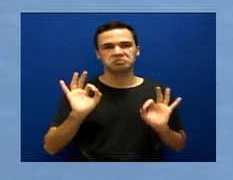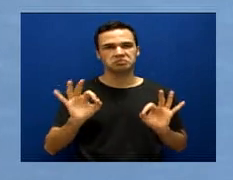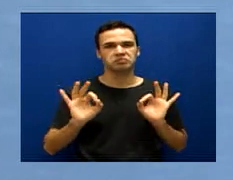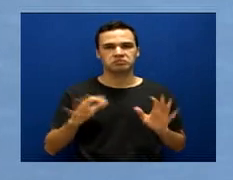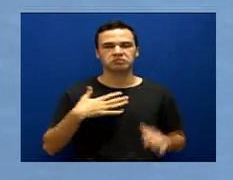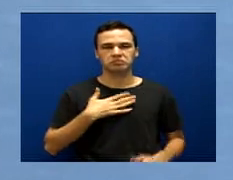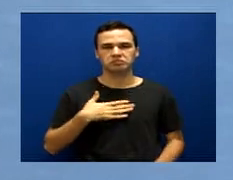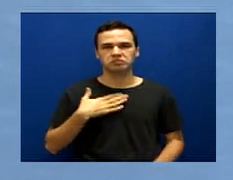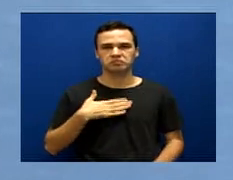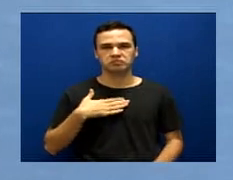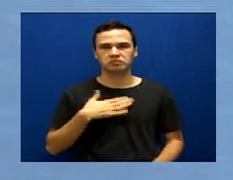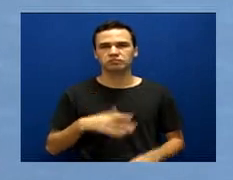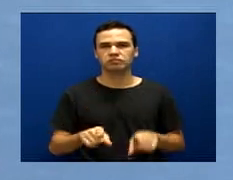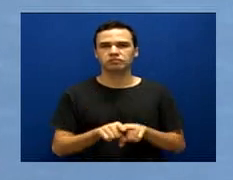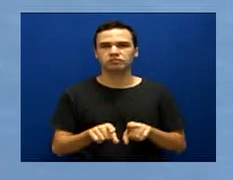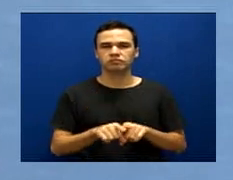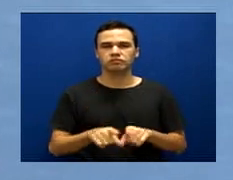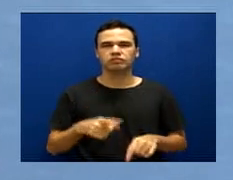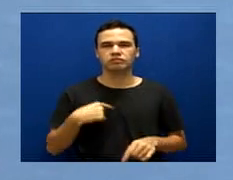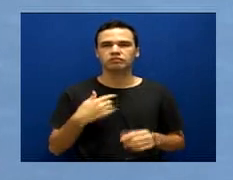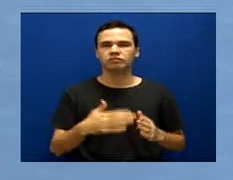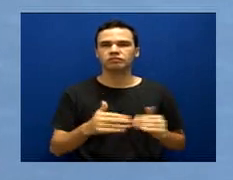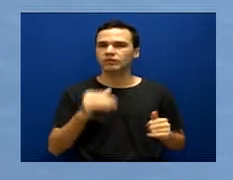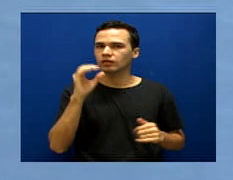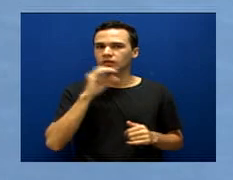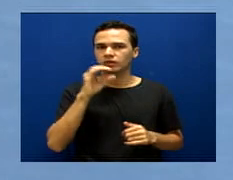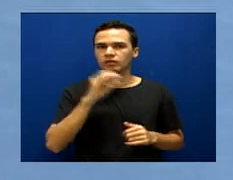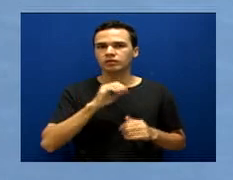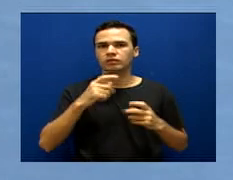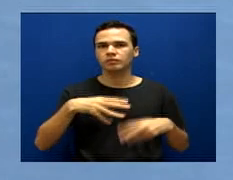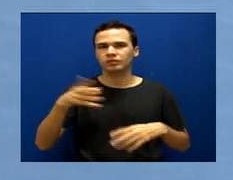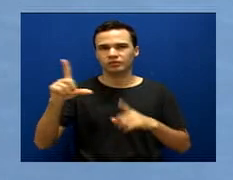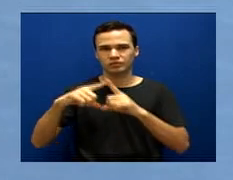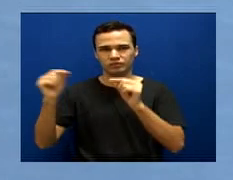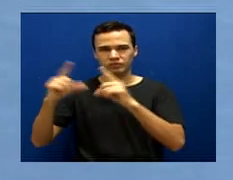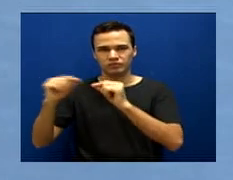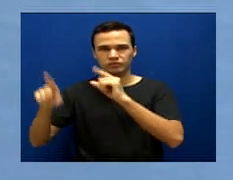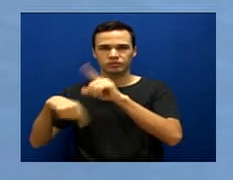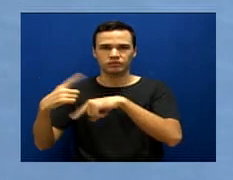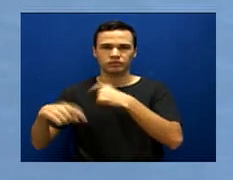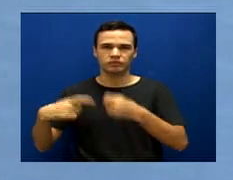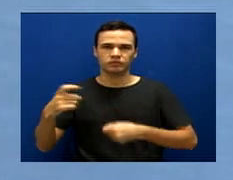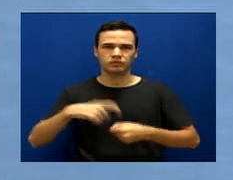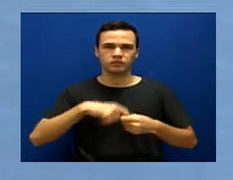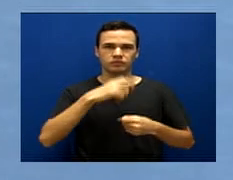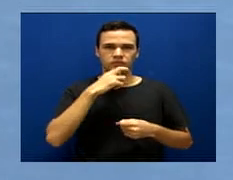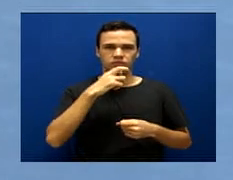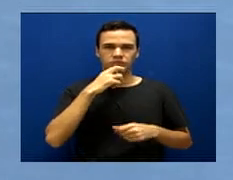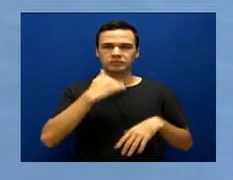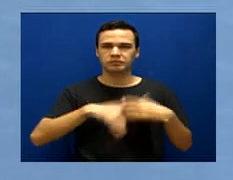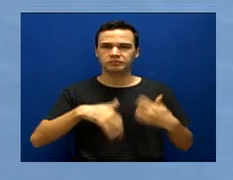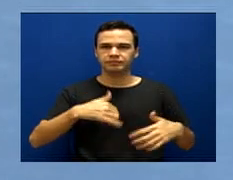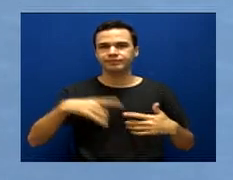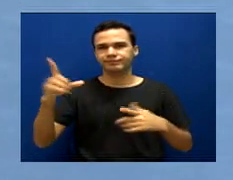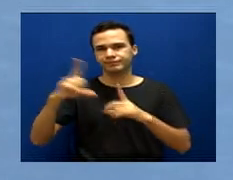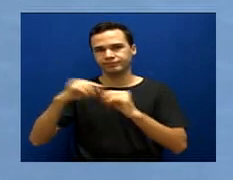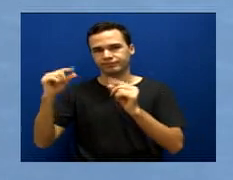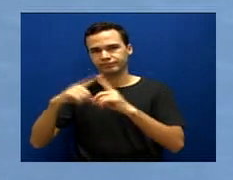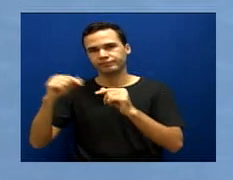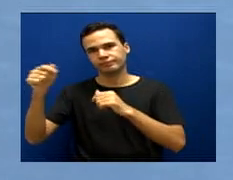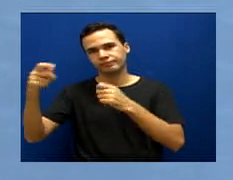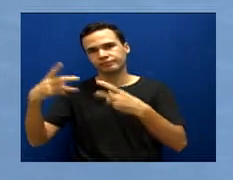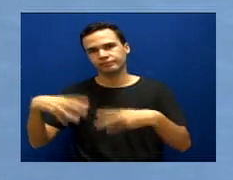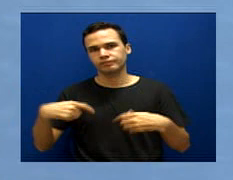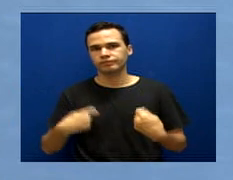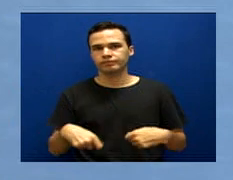que é muito bem-vindo, né? Eu vou dar uma rapidinha em Brasília e já volto por um segundinho já. Não tem como não dar um pulinho em Brasília e depois voltar